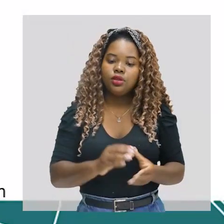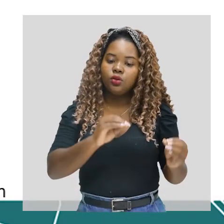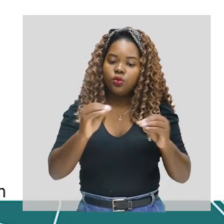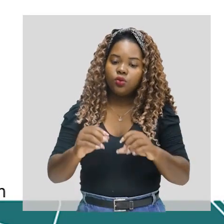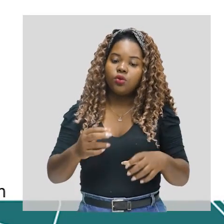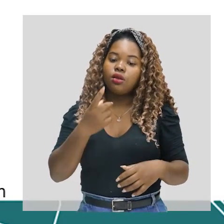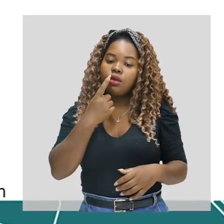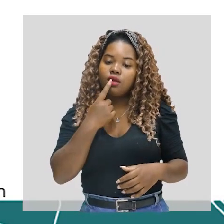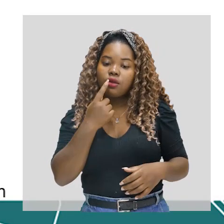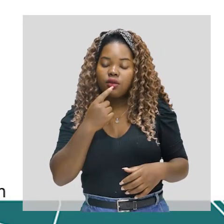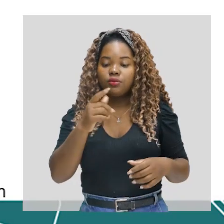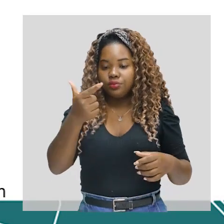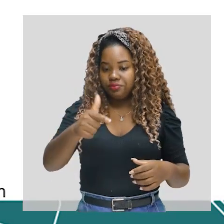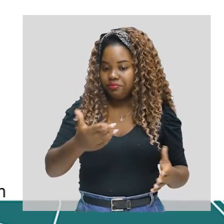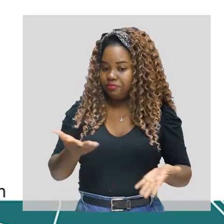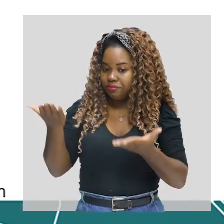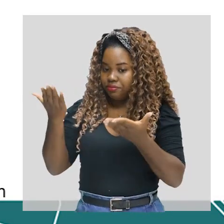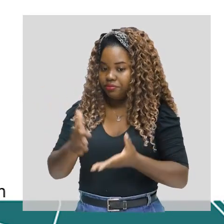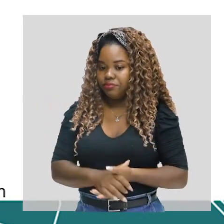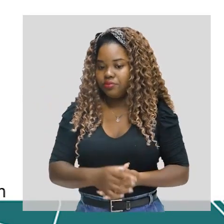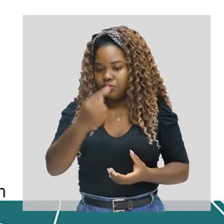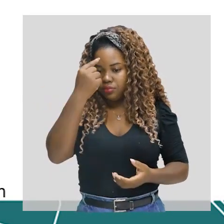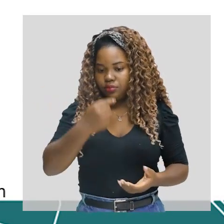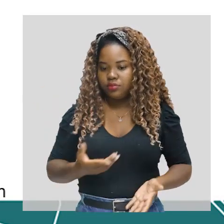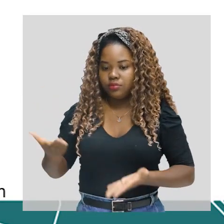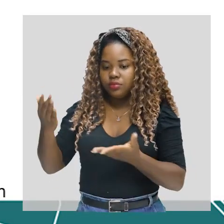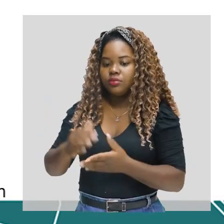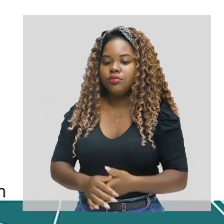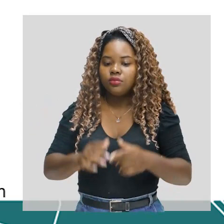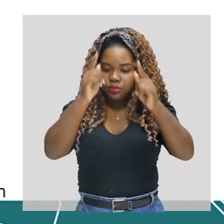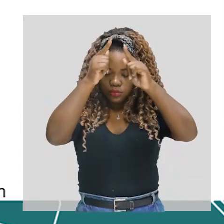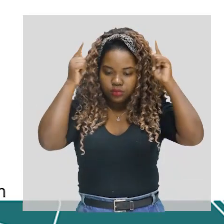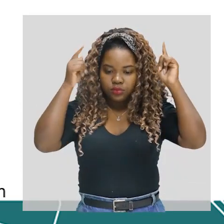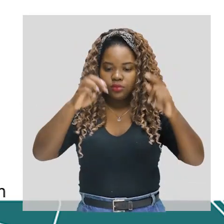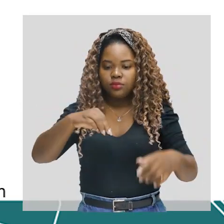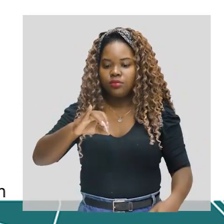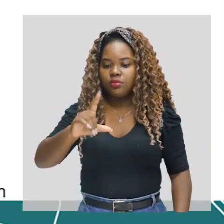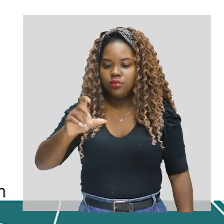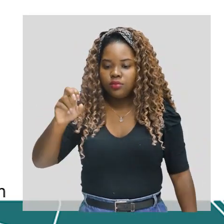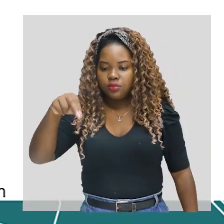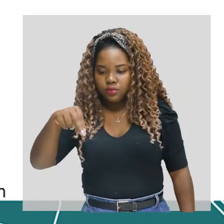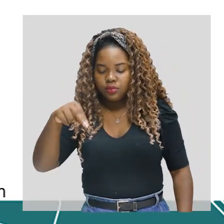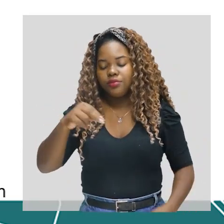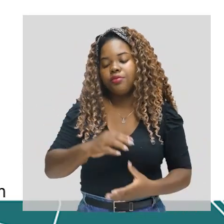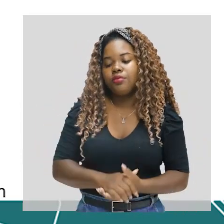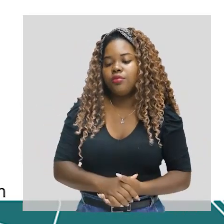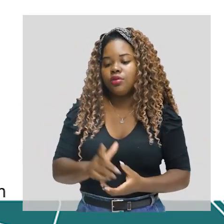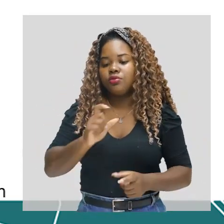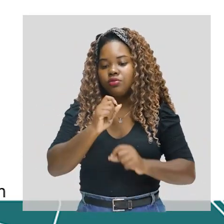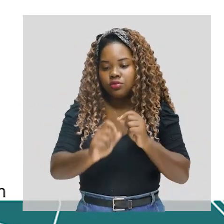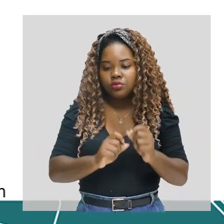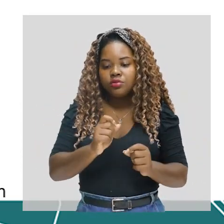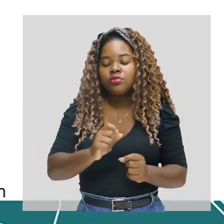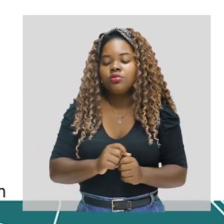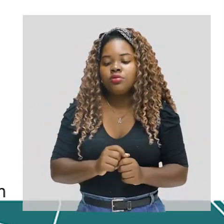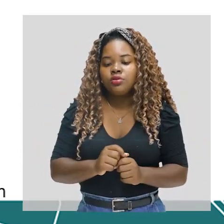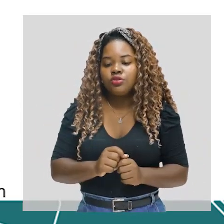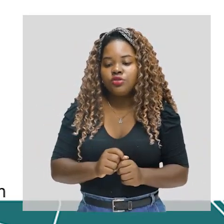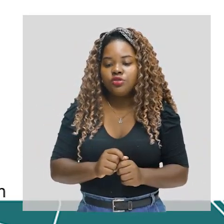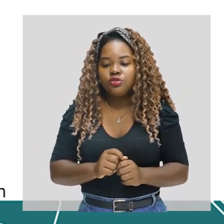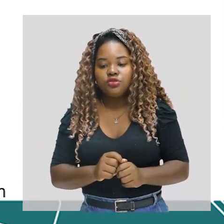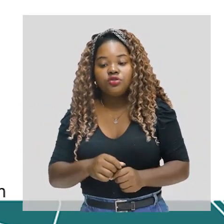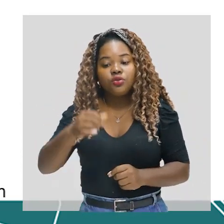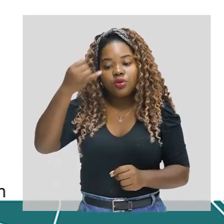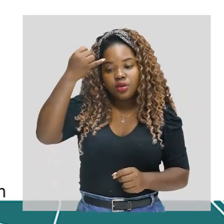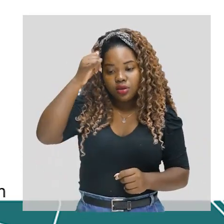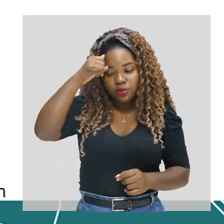trouxe até essa imagem aqui para vocês, ó, que é um cidadão grego chamado Milon, que ele tinha um bezerro e ele carregava esse bezerro.